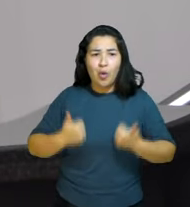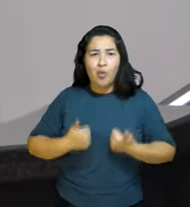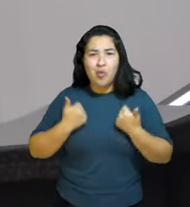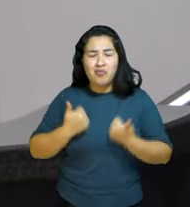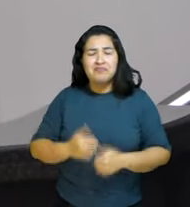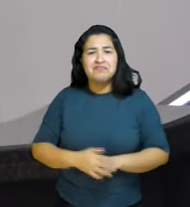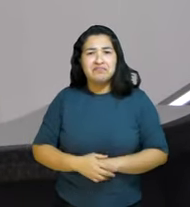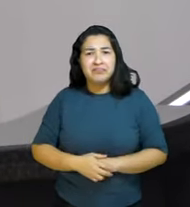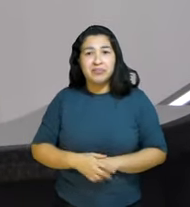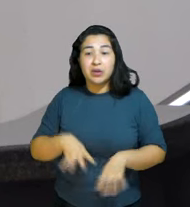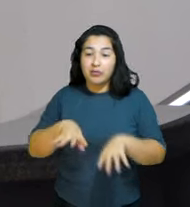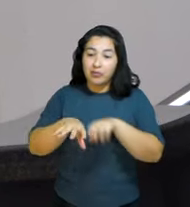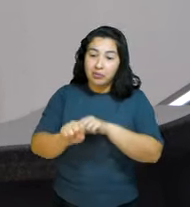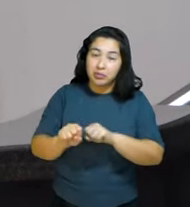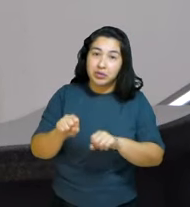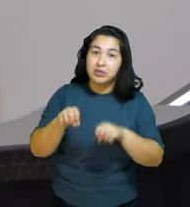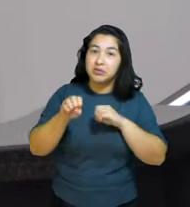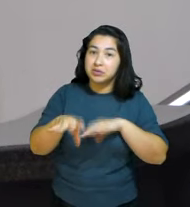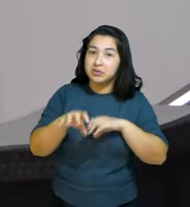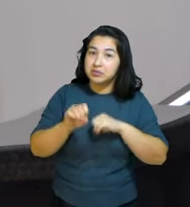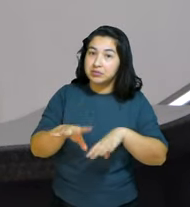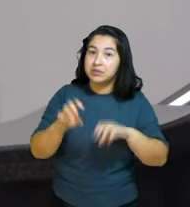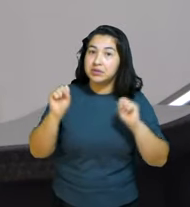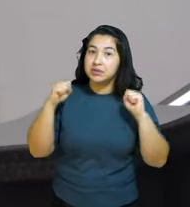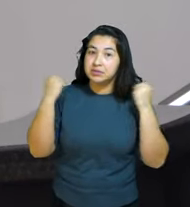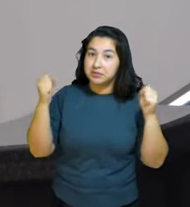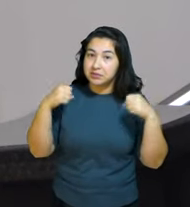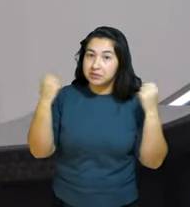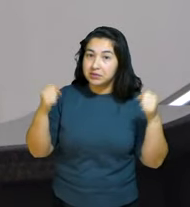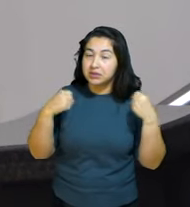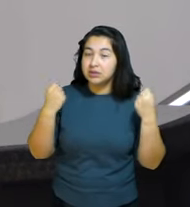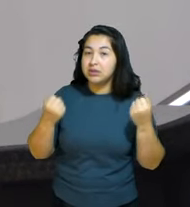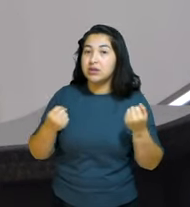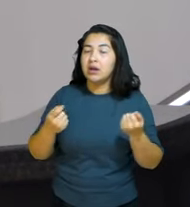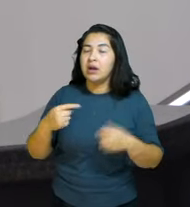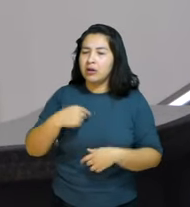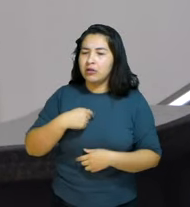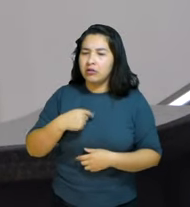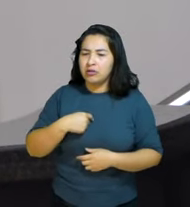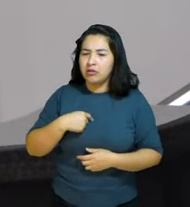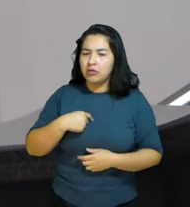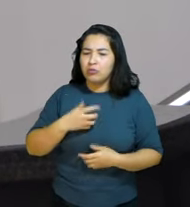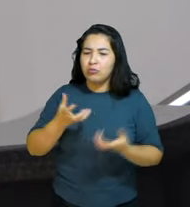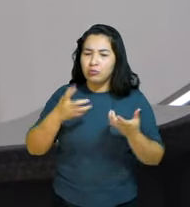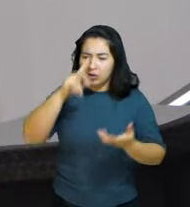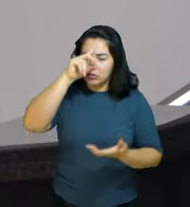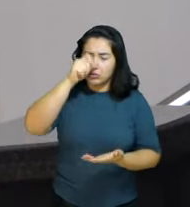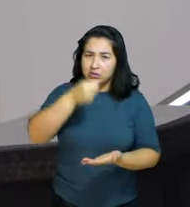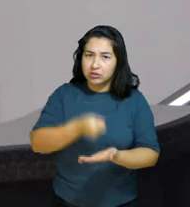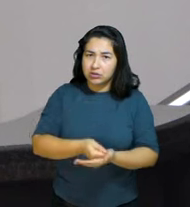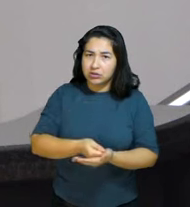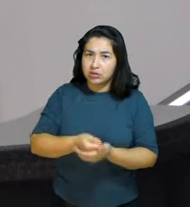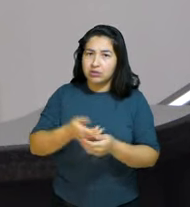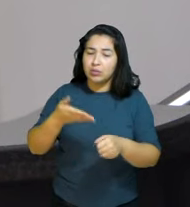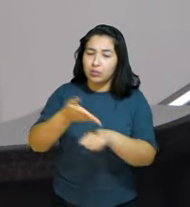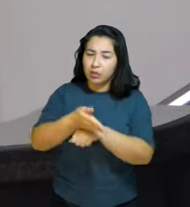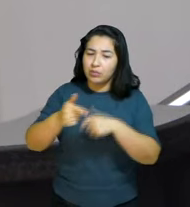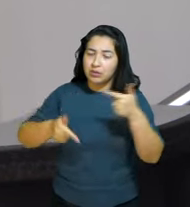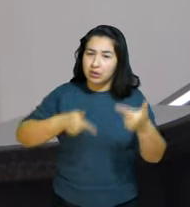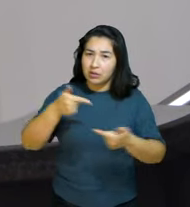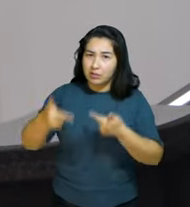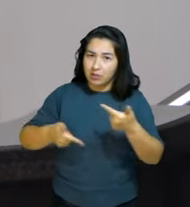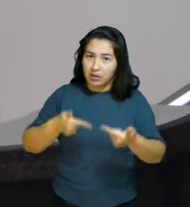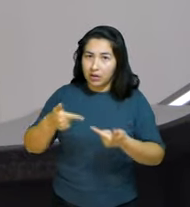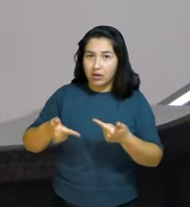formei em Educação Física e me propus a trabalhar e atuar dentro do Paradesporto. Né? Assim como